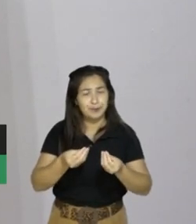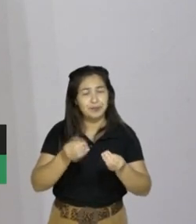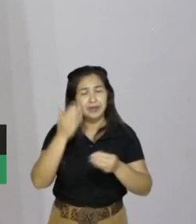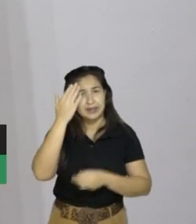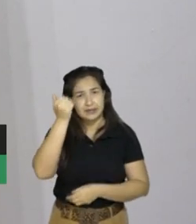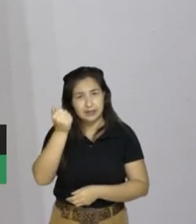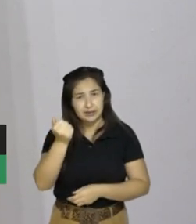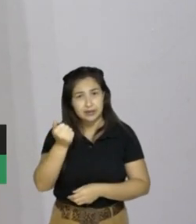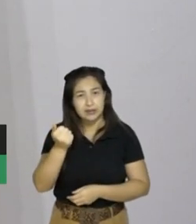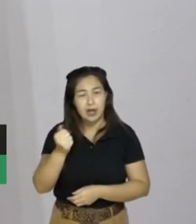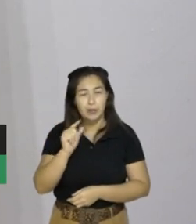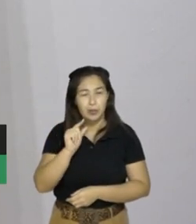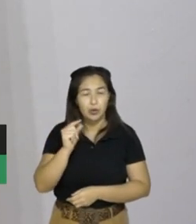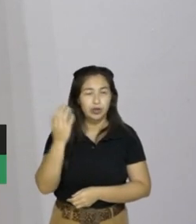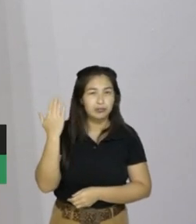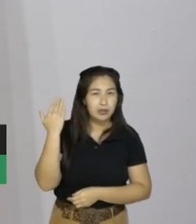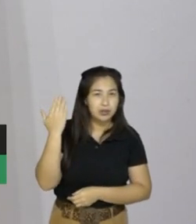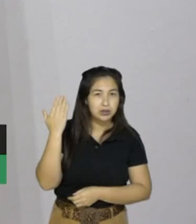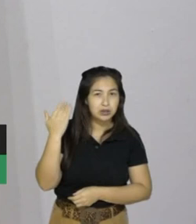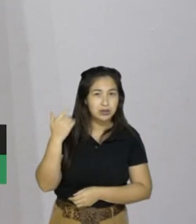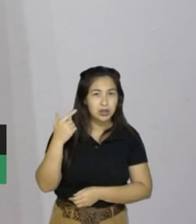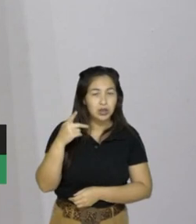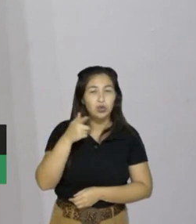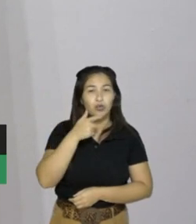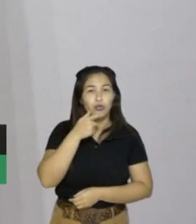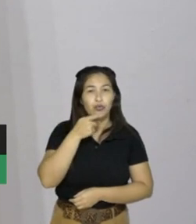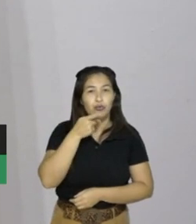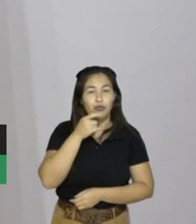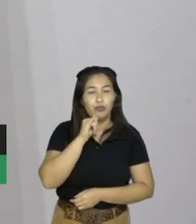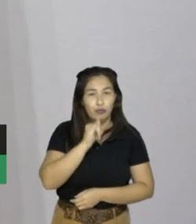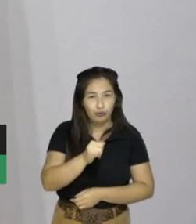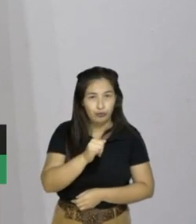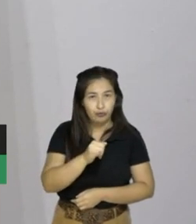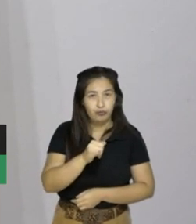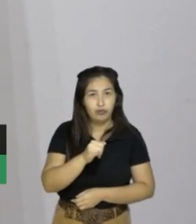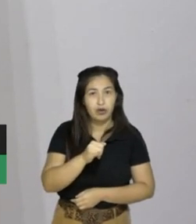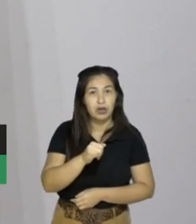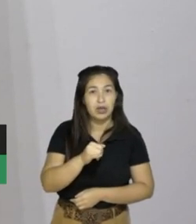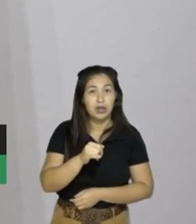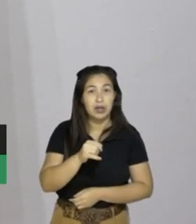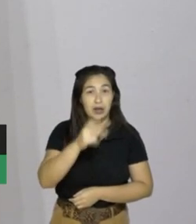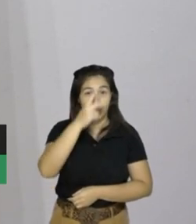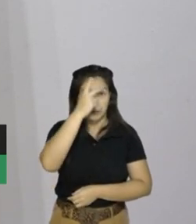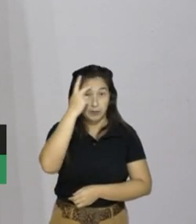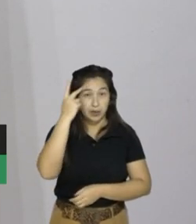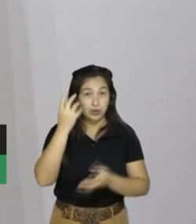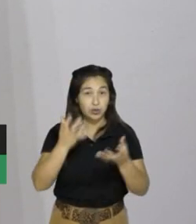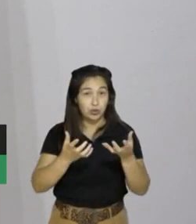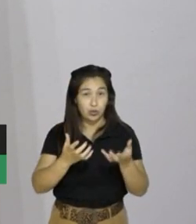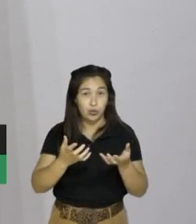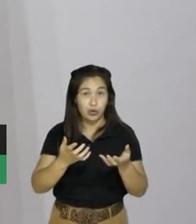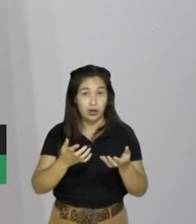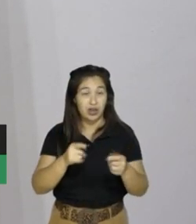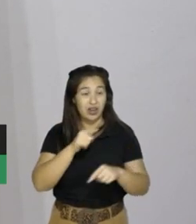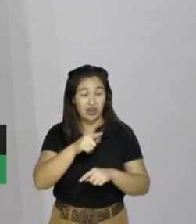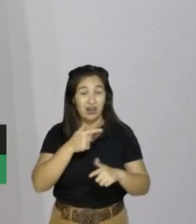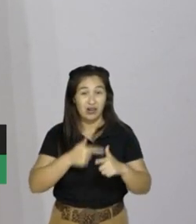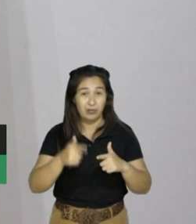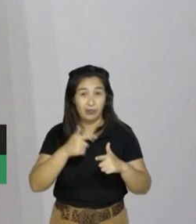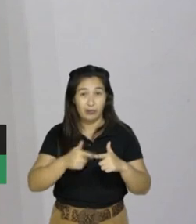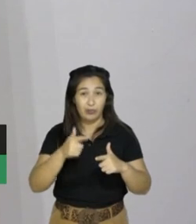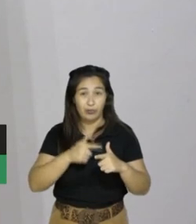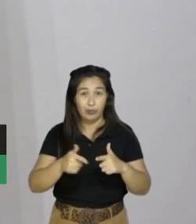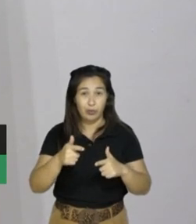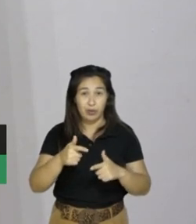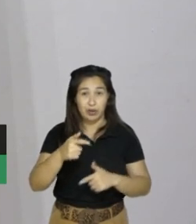poucos dias eu toquei no assunto e para internar uma pessoa com problemas de